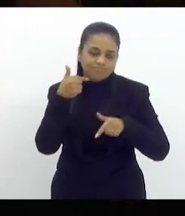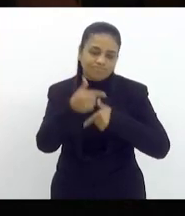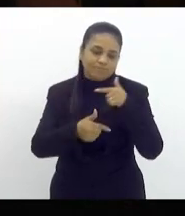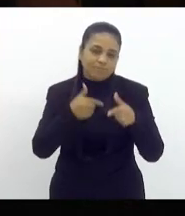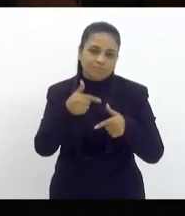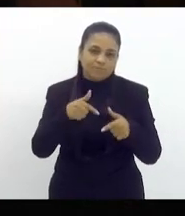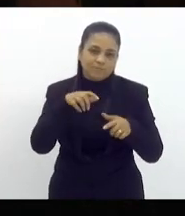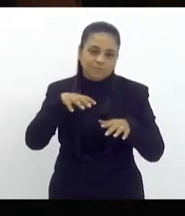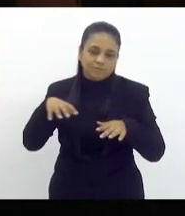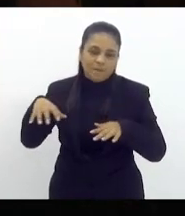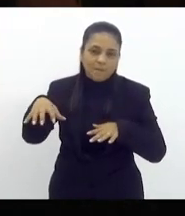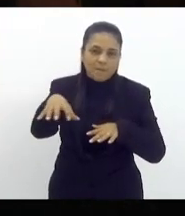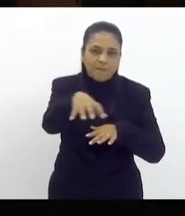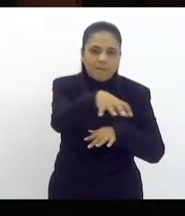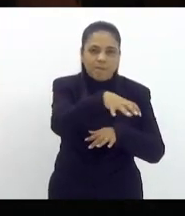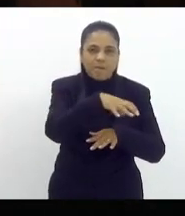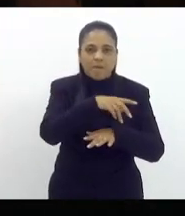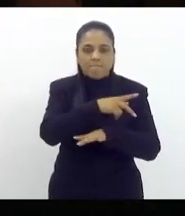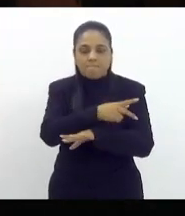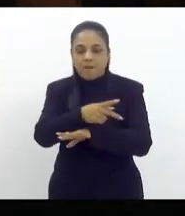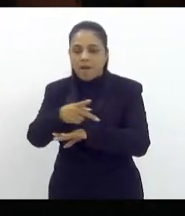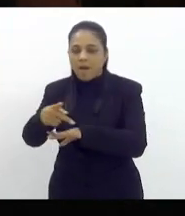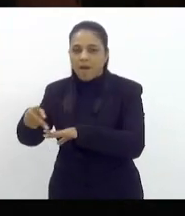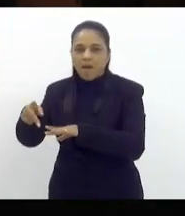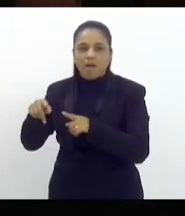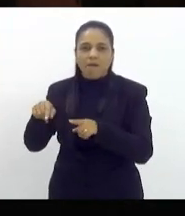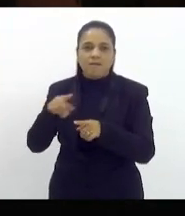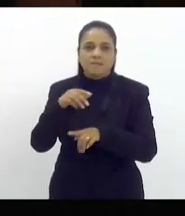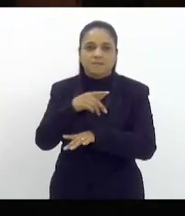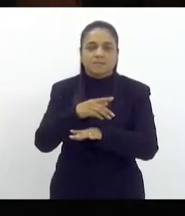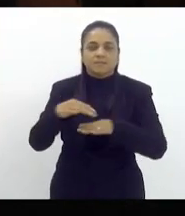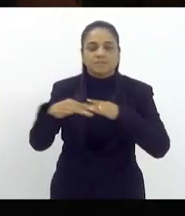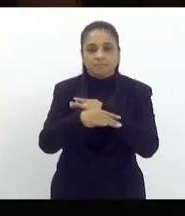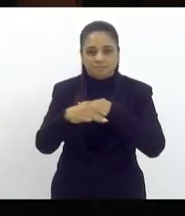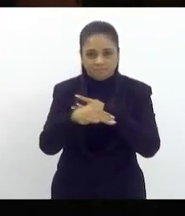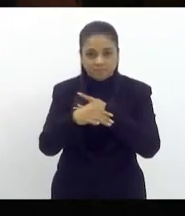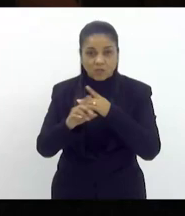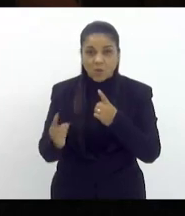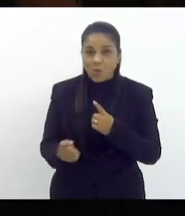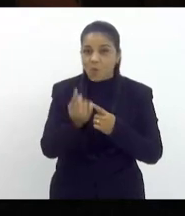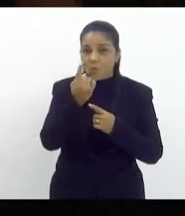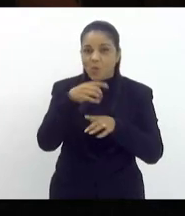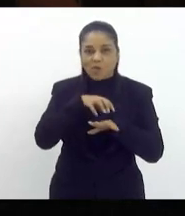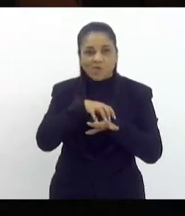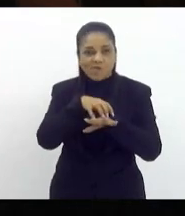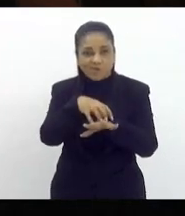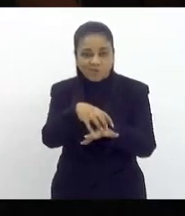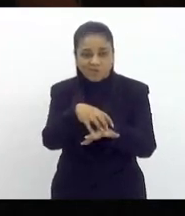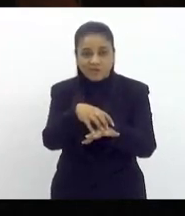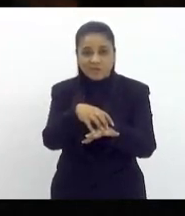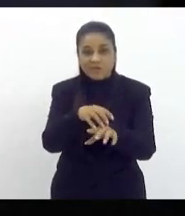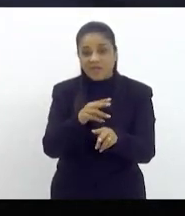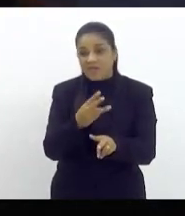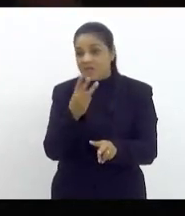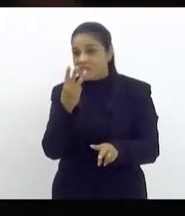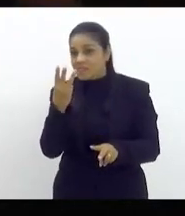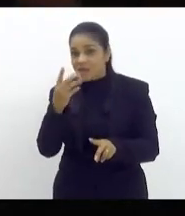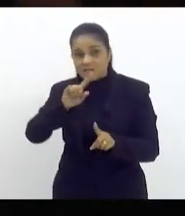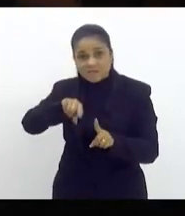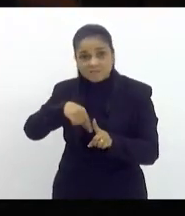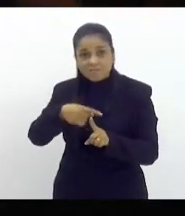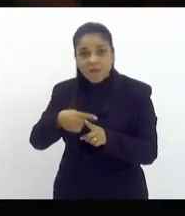e a situação é ainda pior ao considerar que a única viatura atende mais três municípios